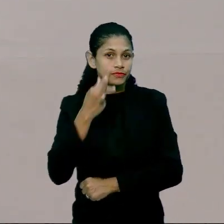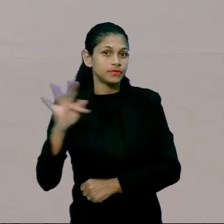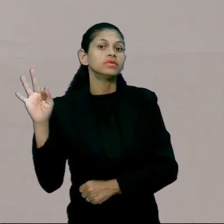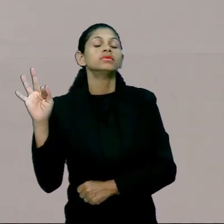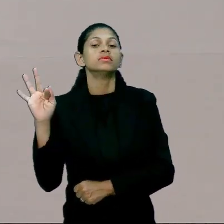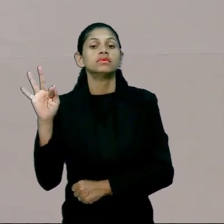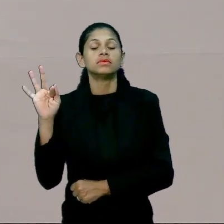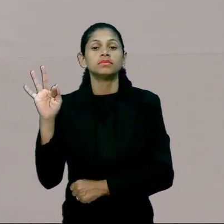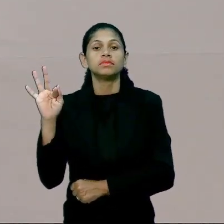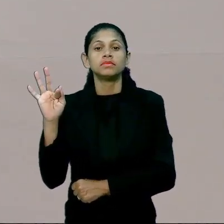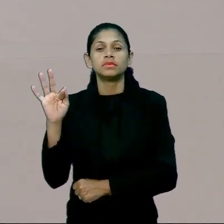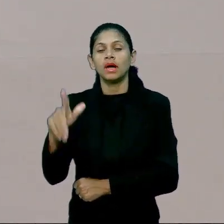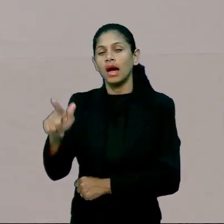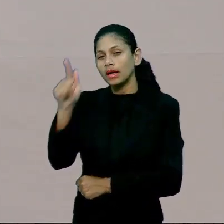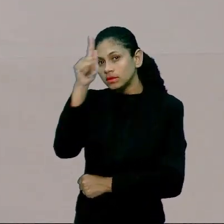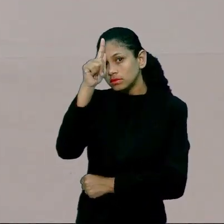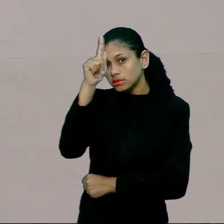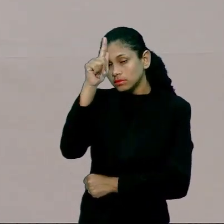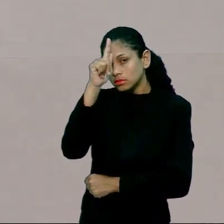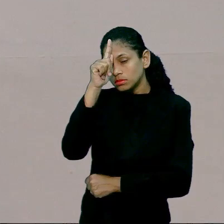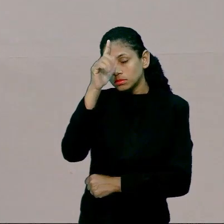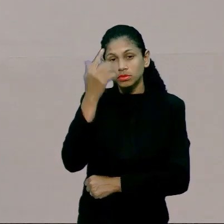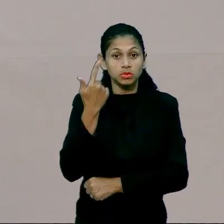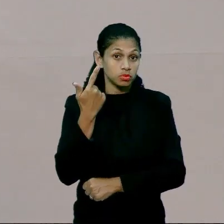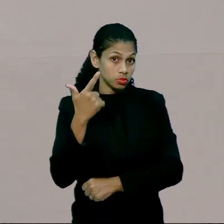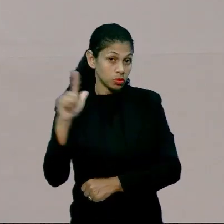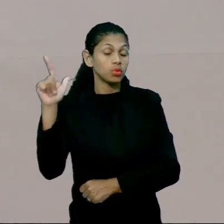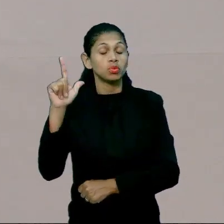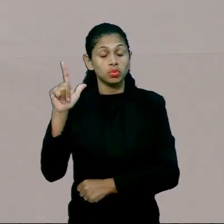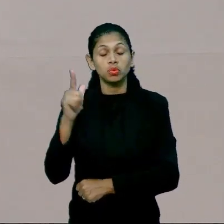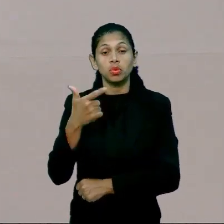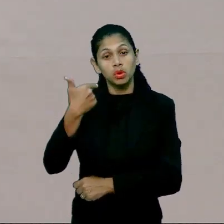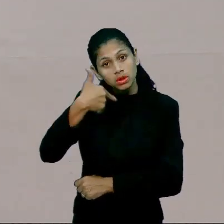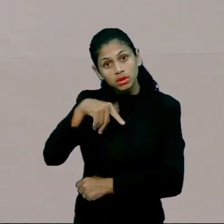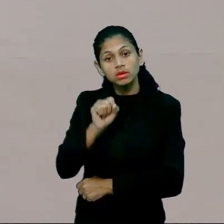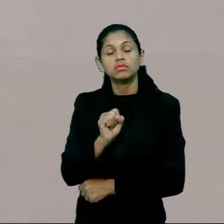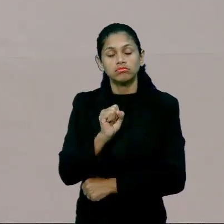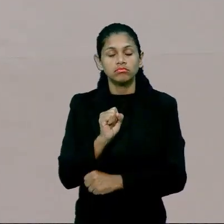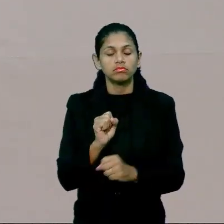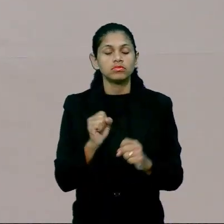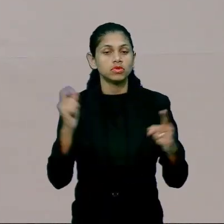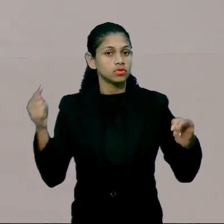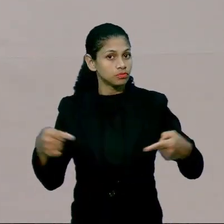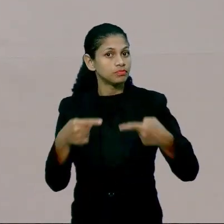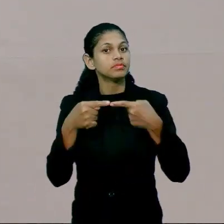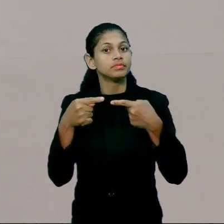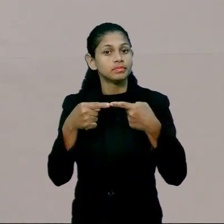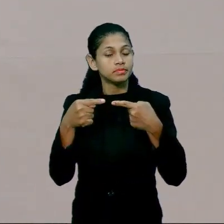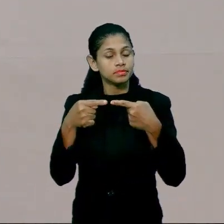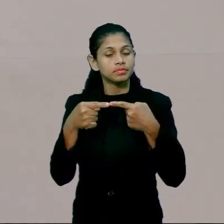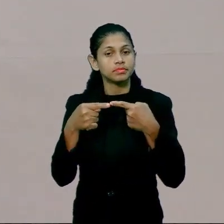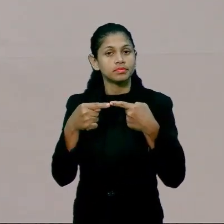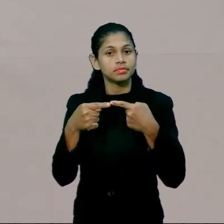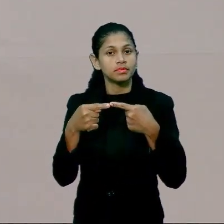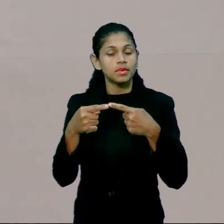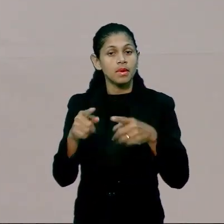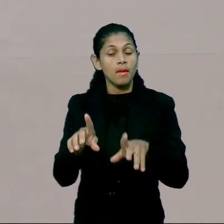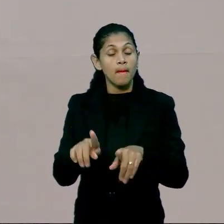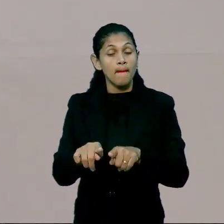francesa, alemã. Então, todos os idiomas estão interconectados. Porém, nós temos